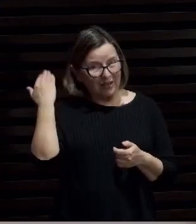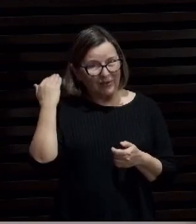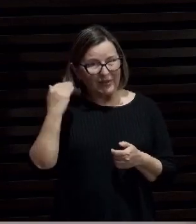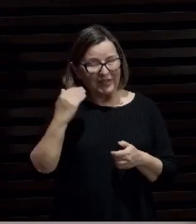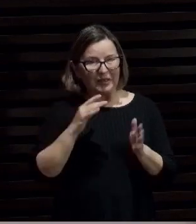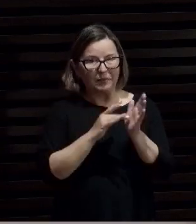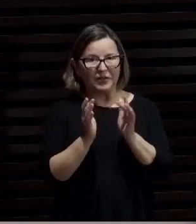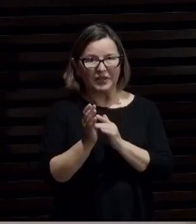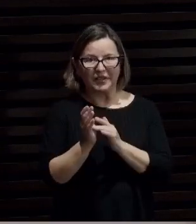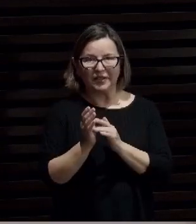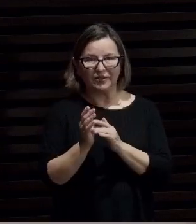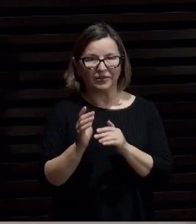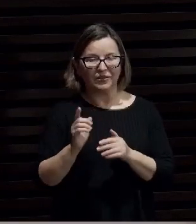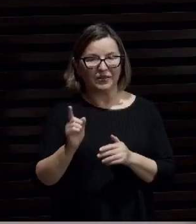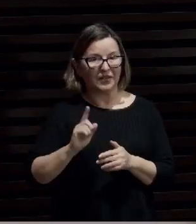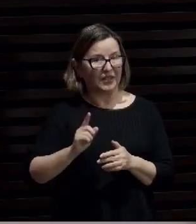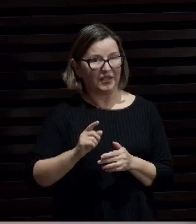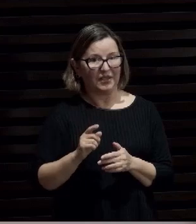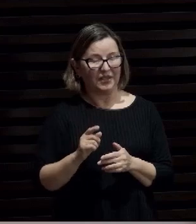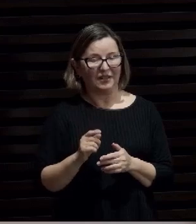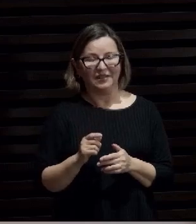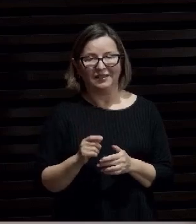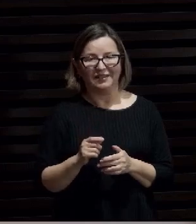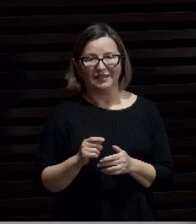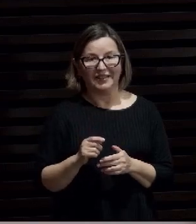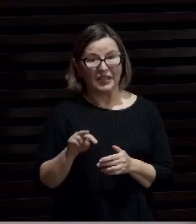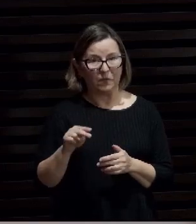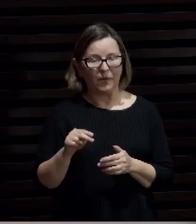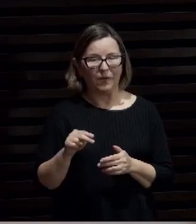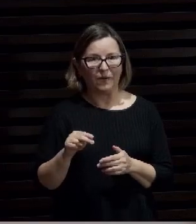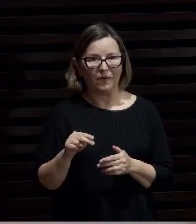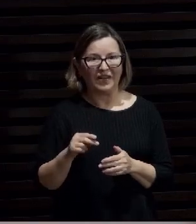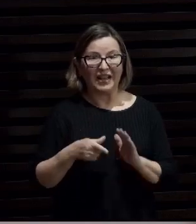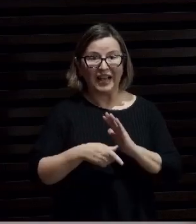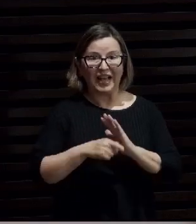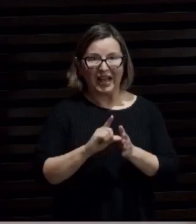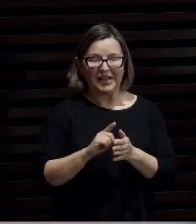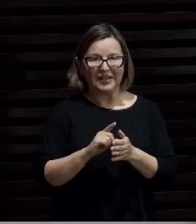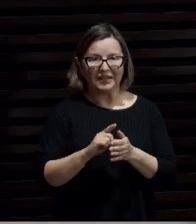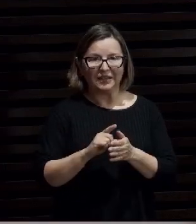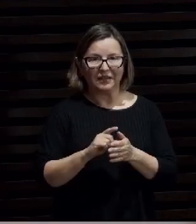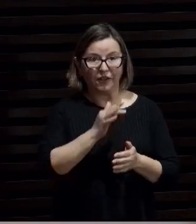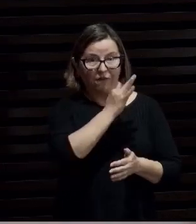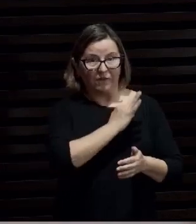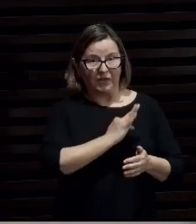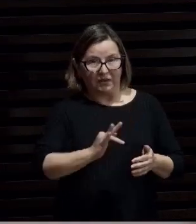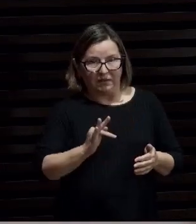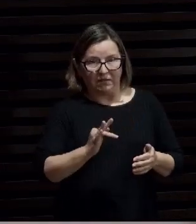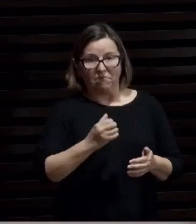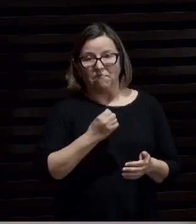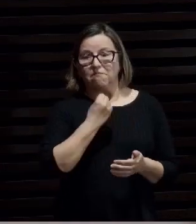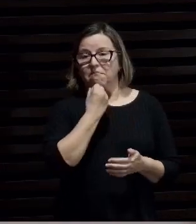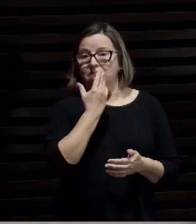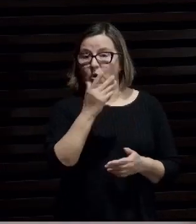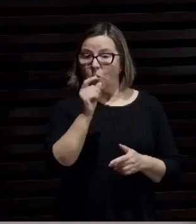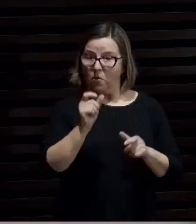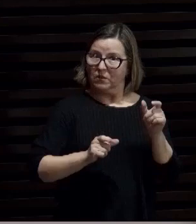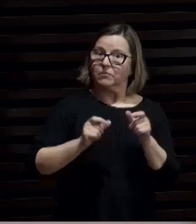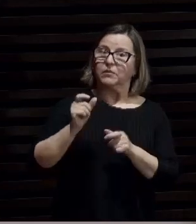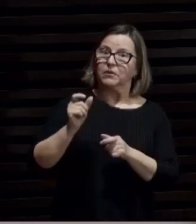vistos. Pelo contrário, eles eram excelentes pessoas. Pensa